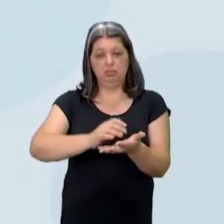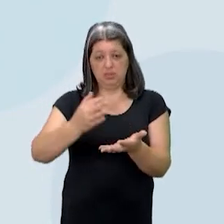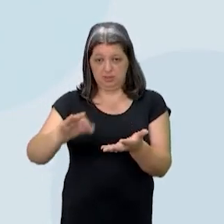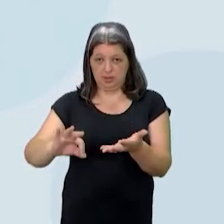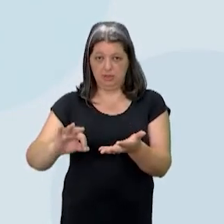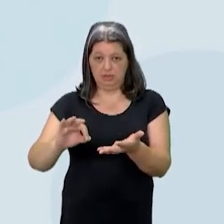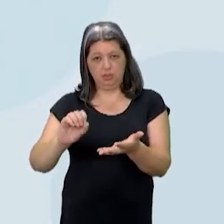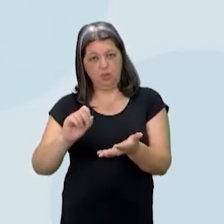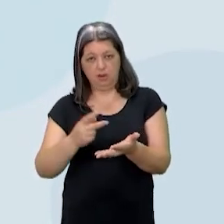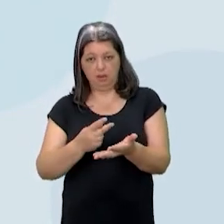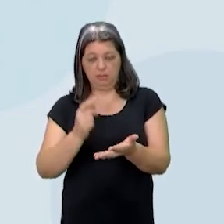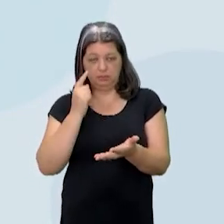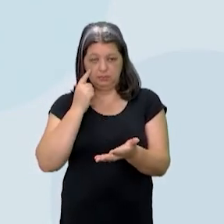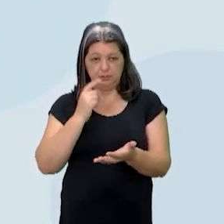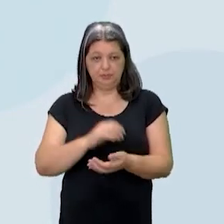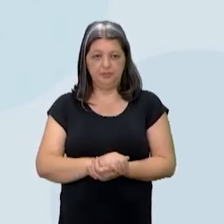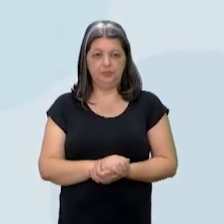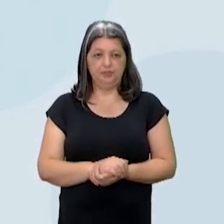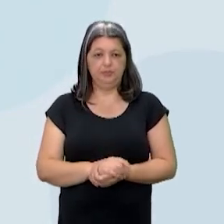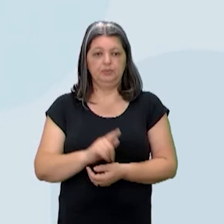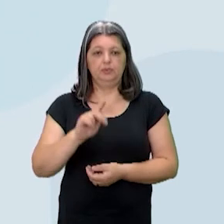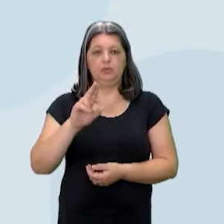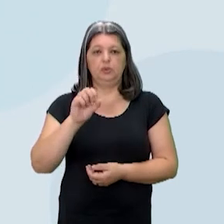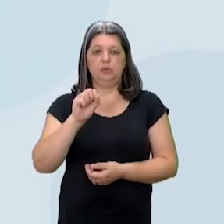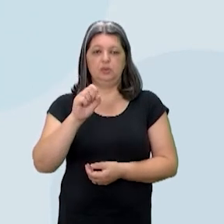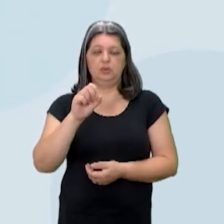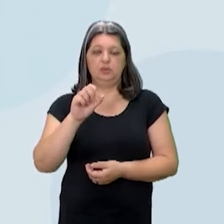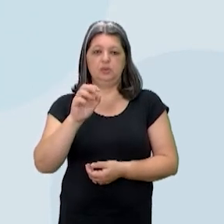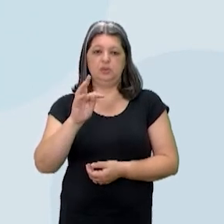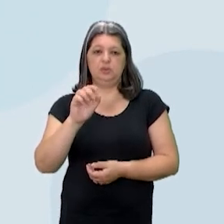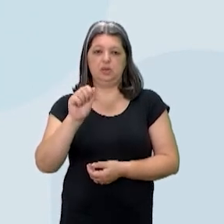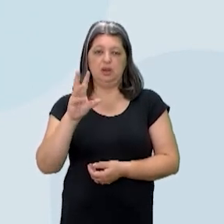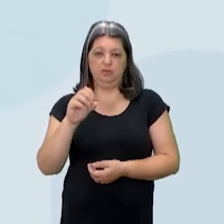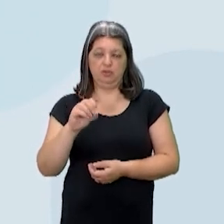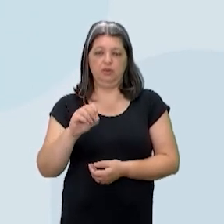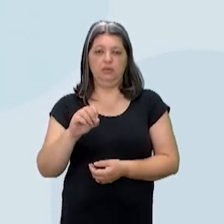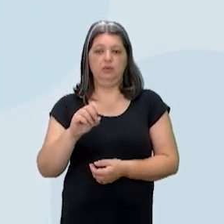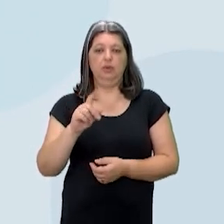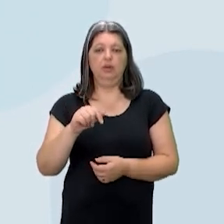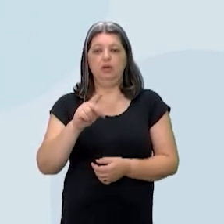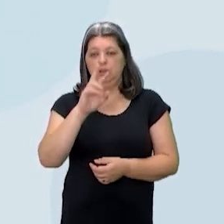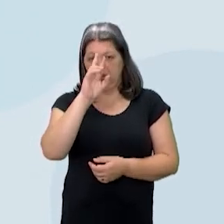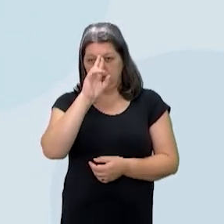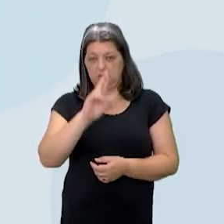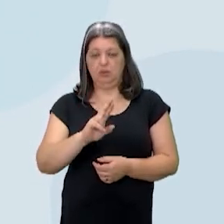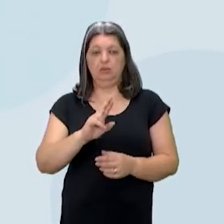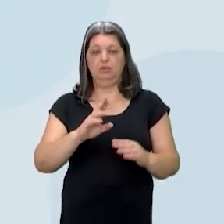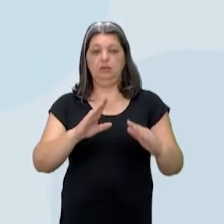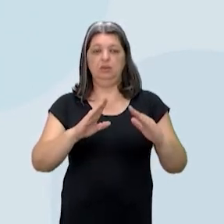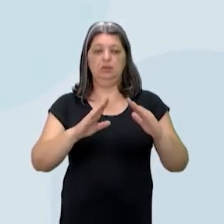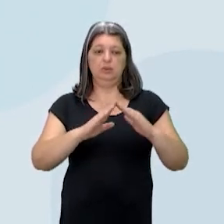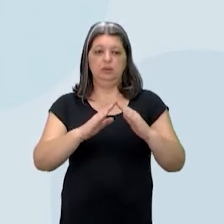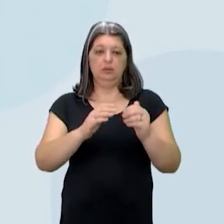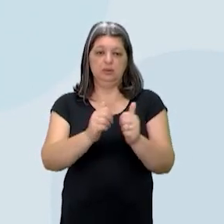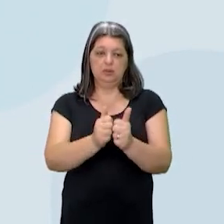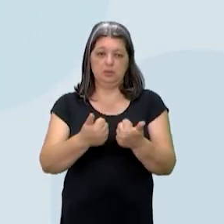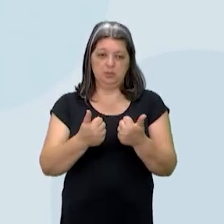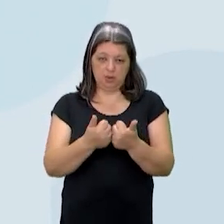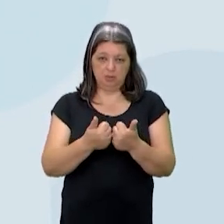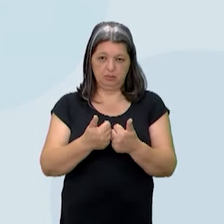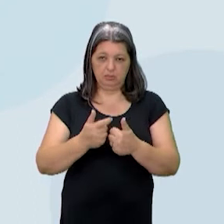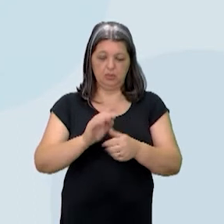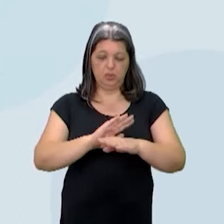calculadora. Tá assim, ó. Gustavo é proprietário de uma padaria em seu bairro. Ele fez a